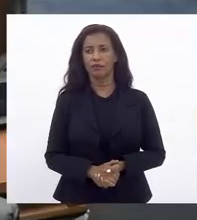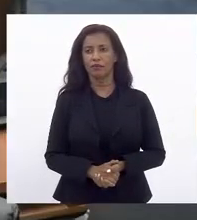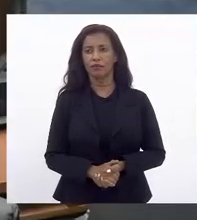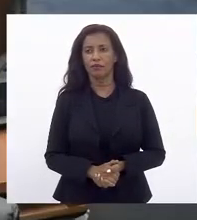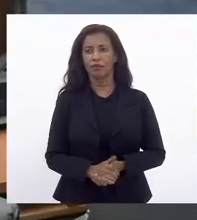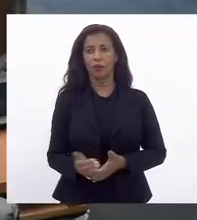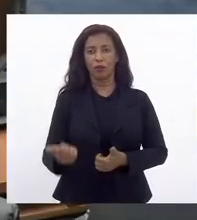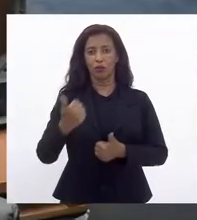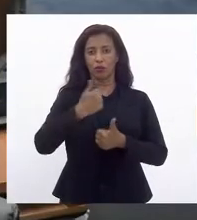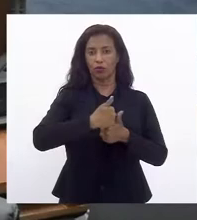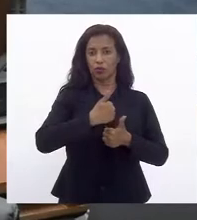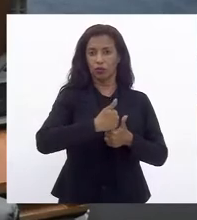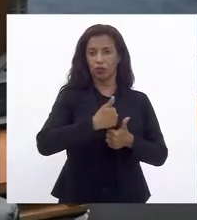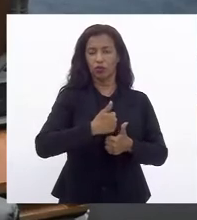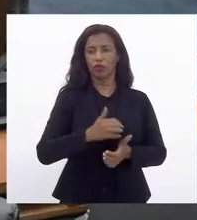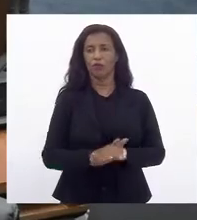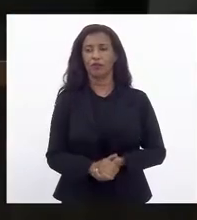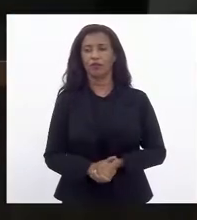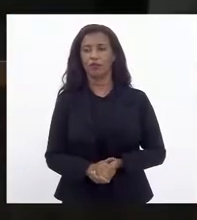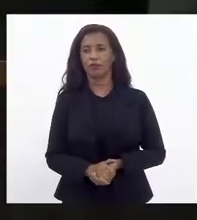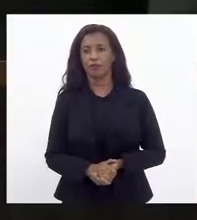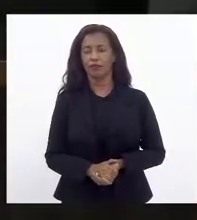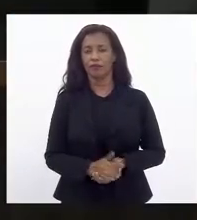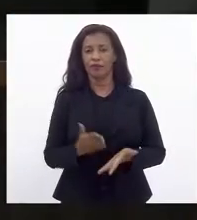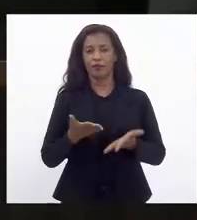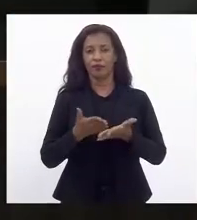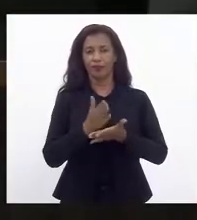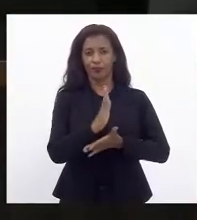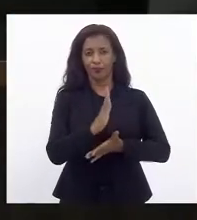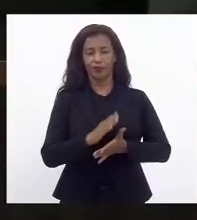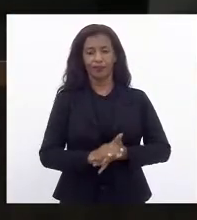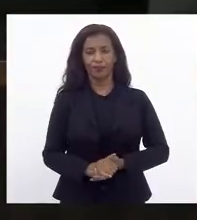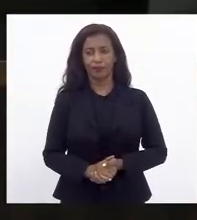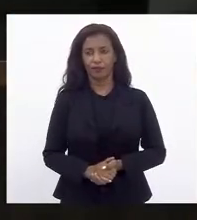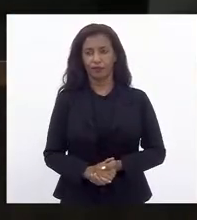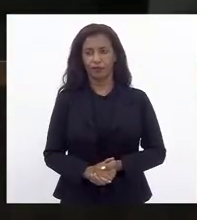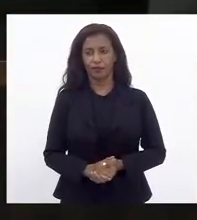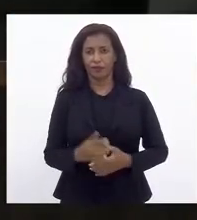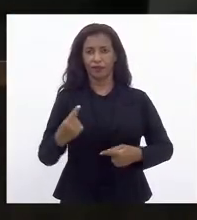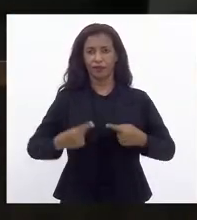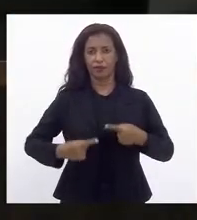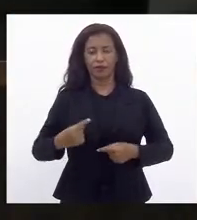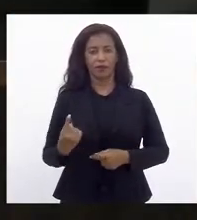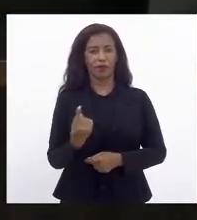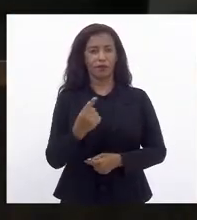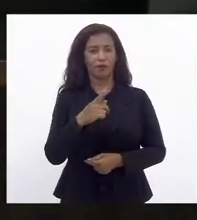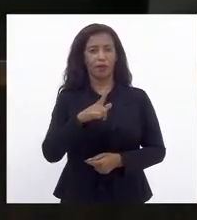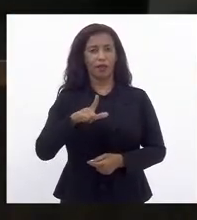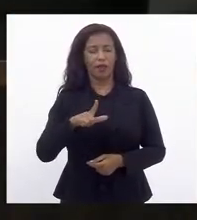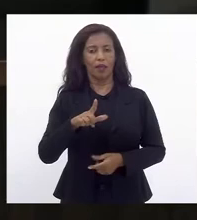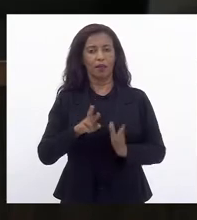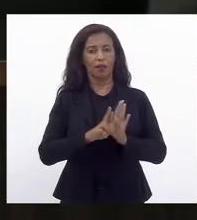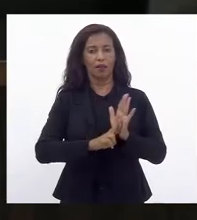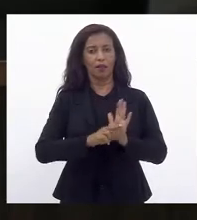Concluído por substitutivo. Senhores que aprovam nesse comissão, aprovado, vai autógrafo. Em discussão única, projeto de resolução